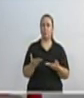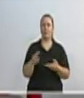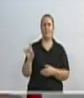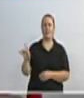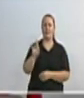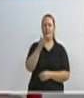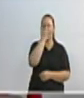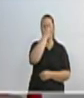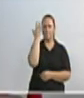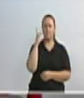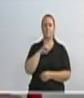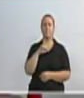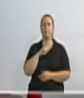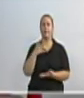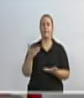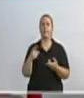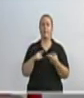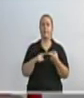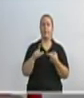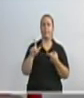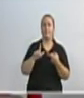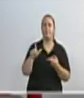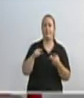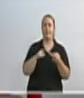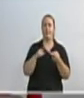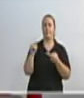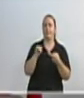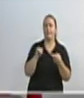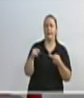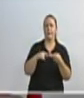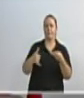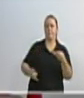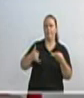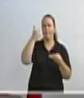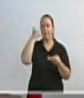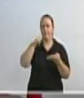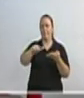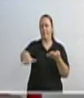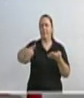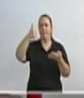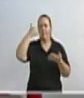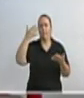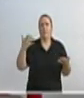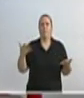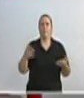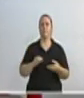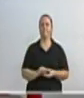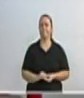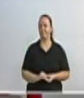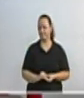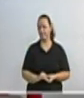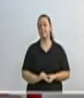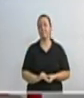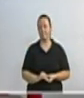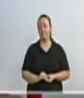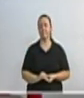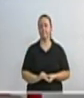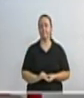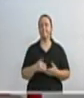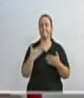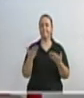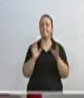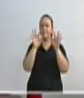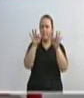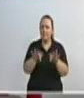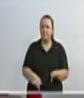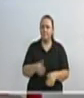tem 3, 4 serviços, né? E se não são 3, 4 serviços da própria operadora Oi. Mas isso é para outra fala. Então, assim, por fim, eu quero